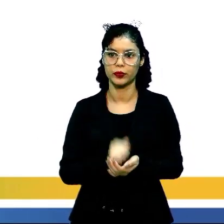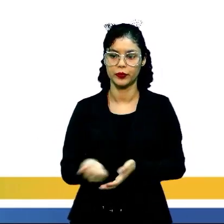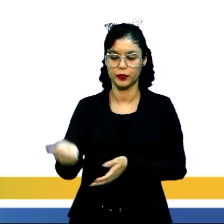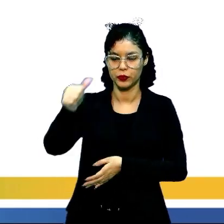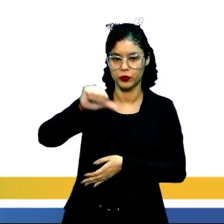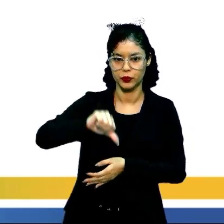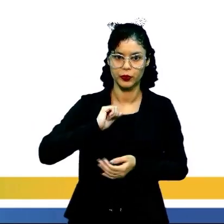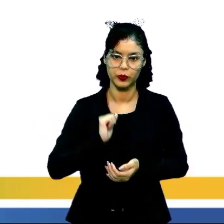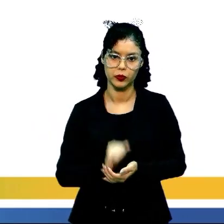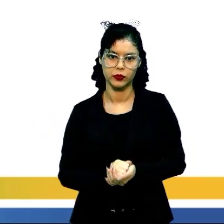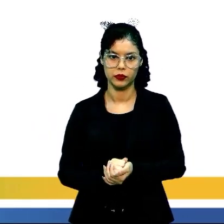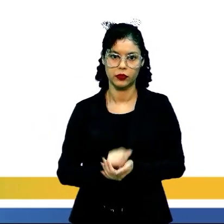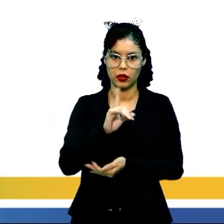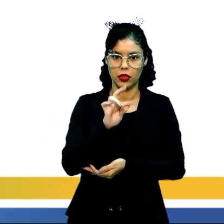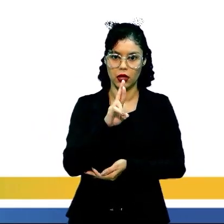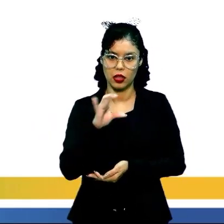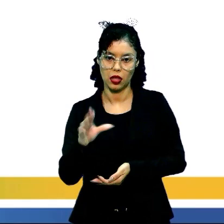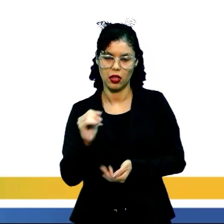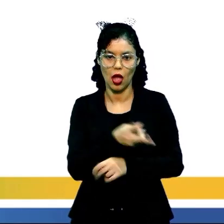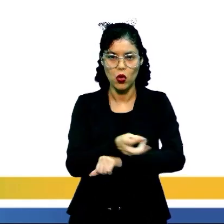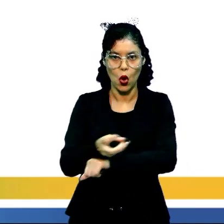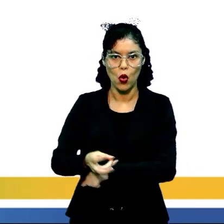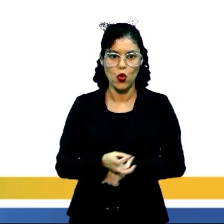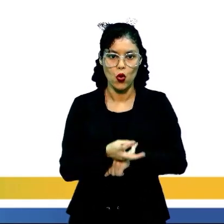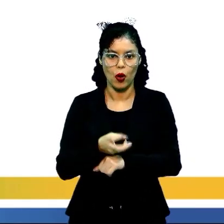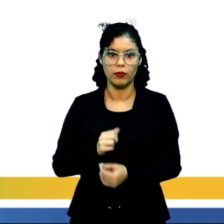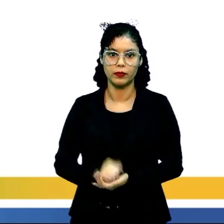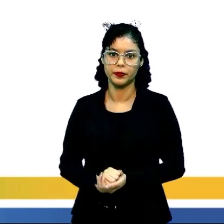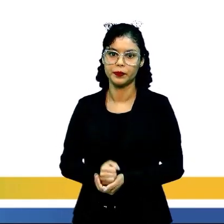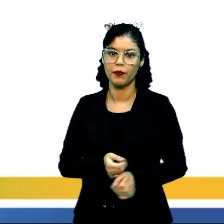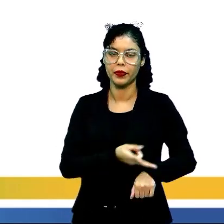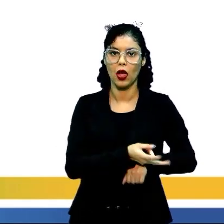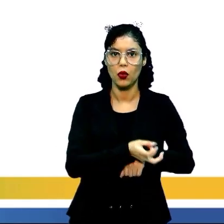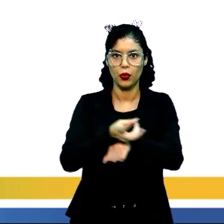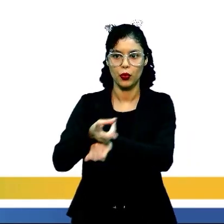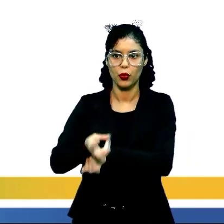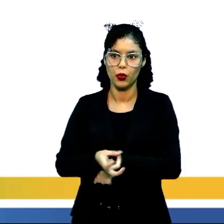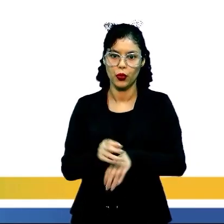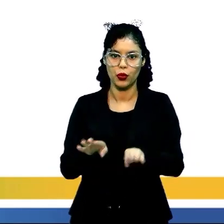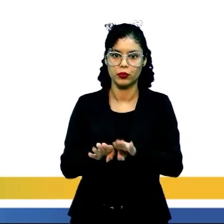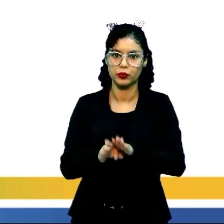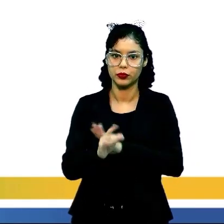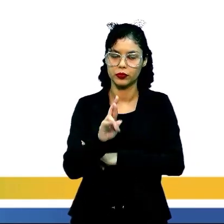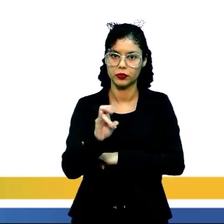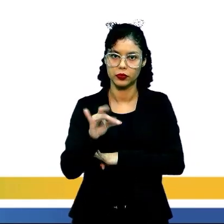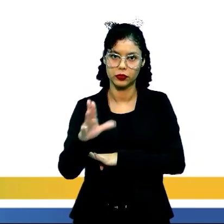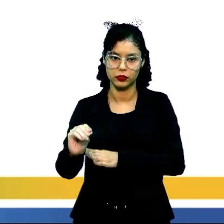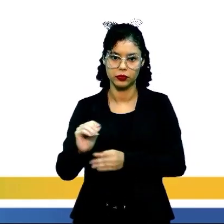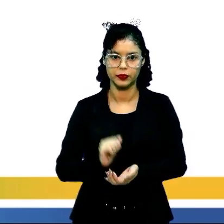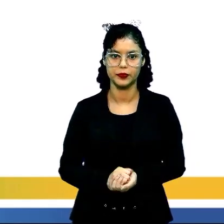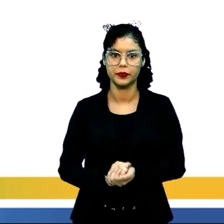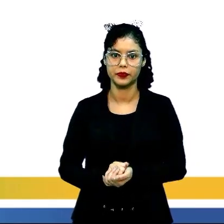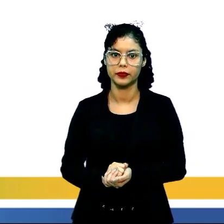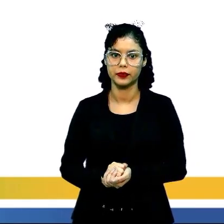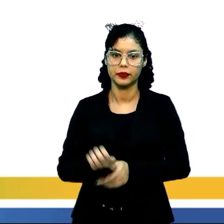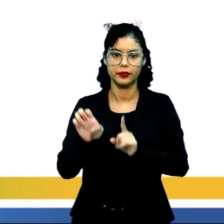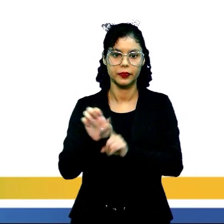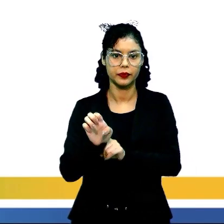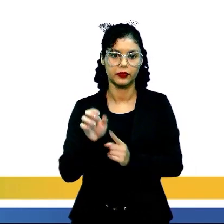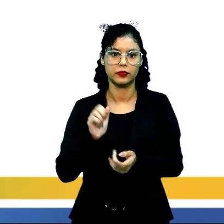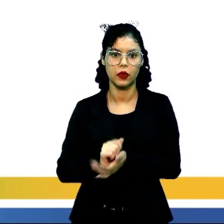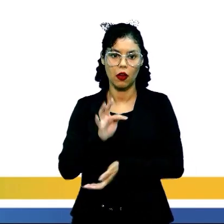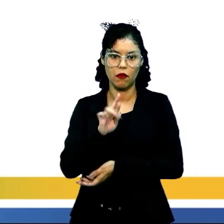cloração. Letra C, decantação e filtração. Letra D, filtração e cloração. E letra